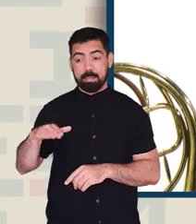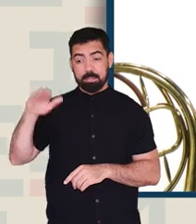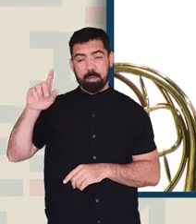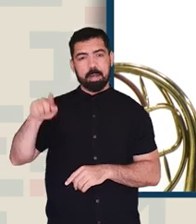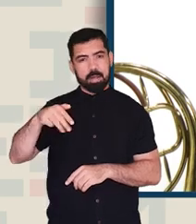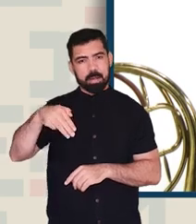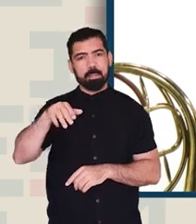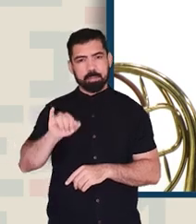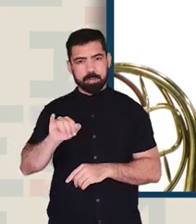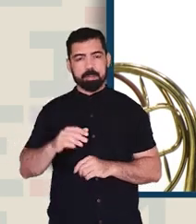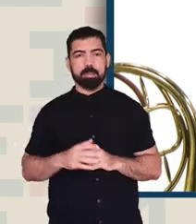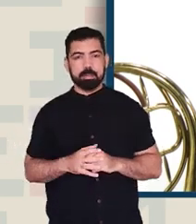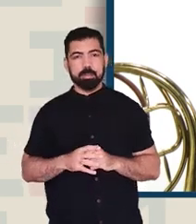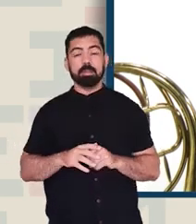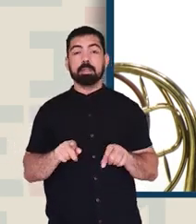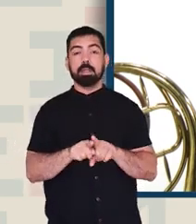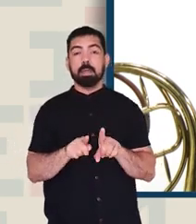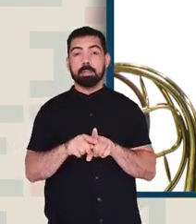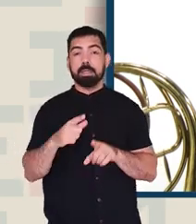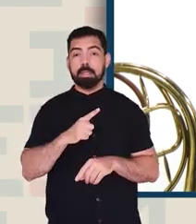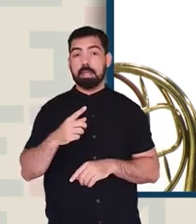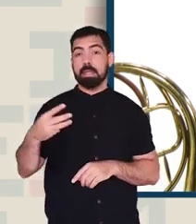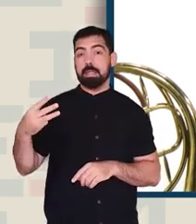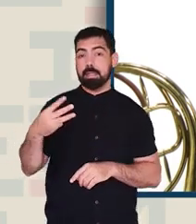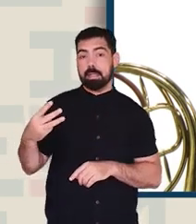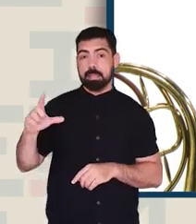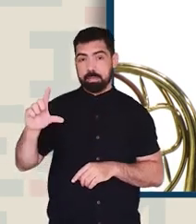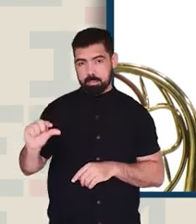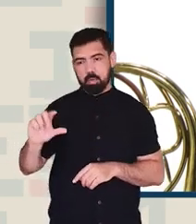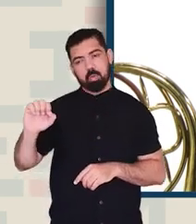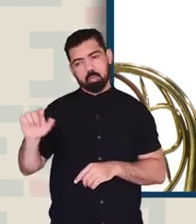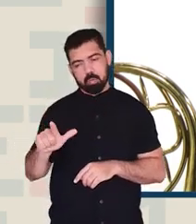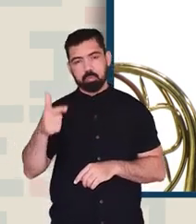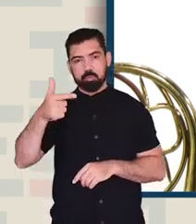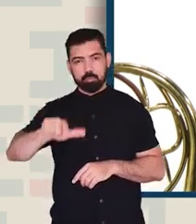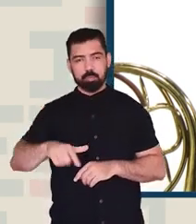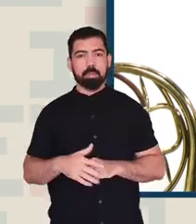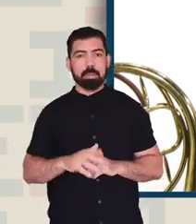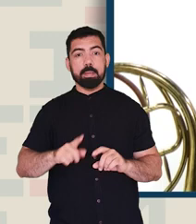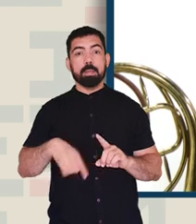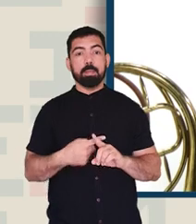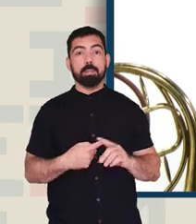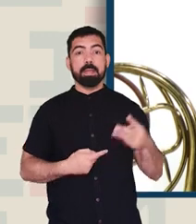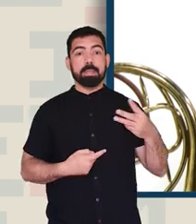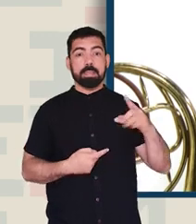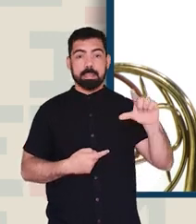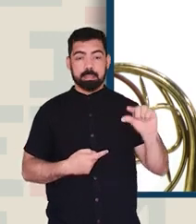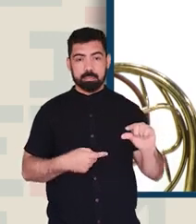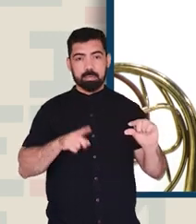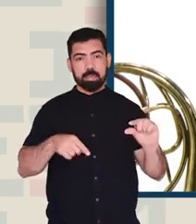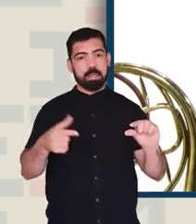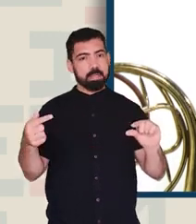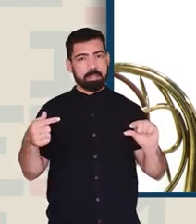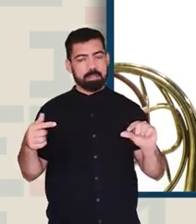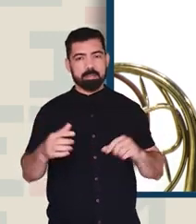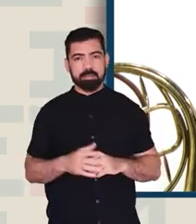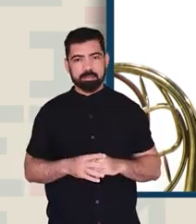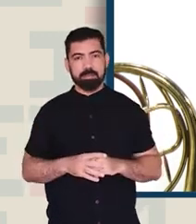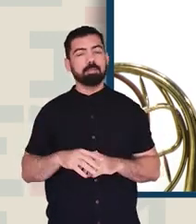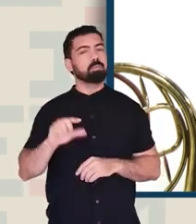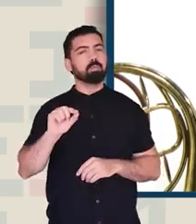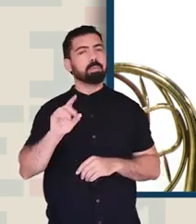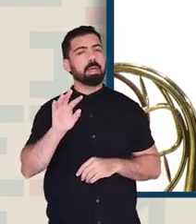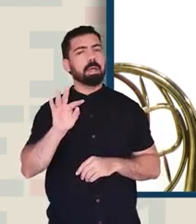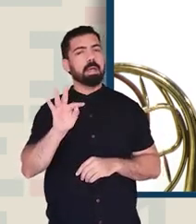vai ser um Mi. Depois a gente tem uma terça menor, que vai ser um Sol novamente. Depois mais uma terça menor, no sétimo parcial, é